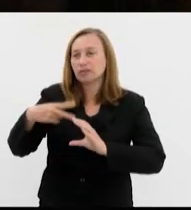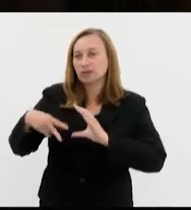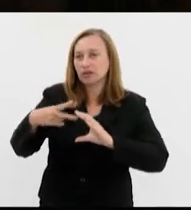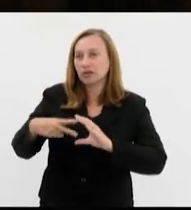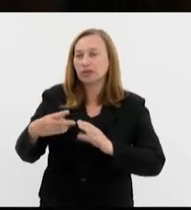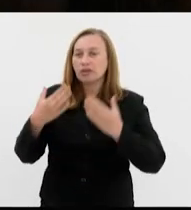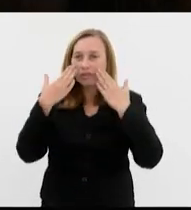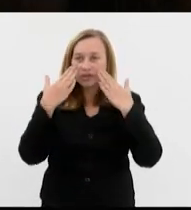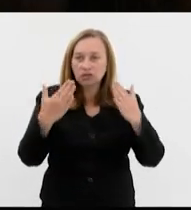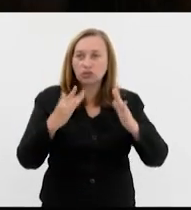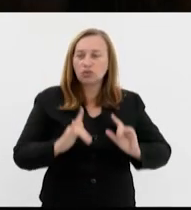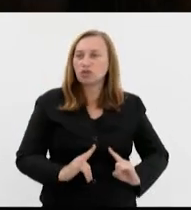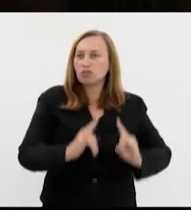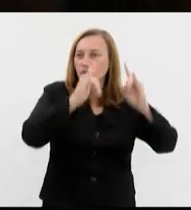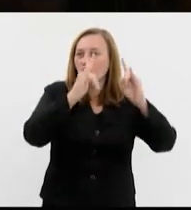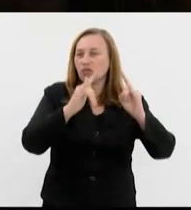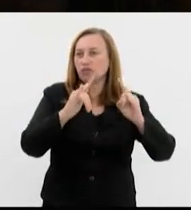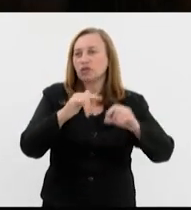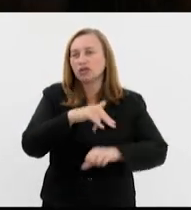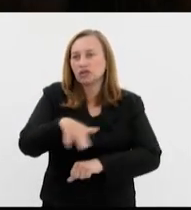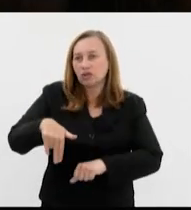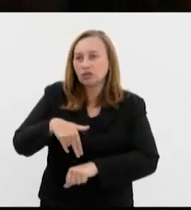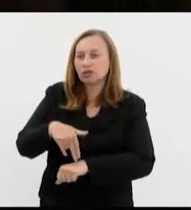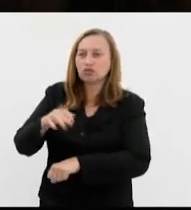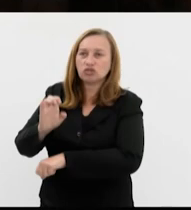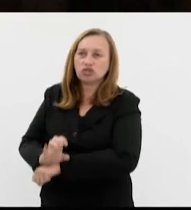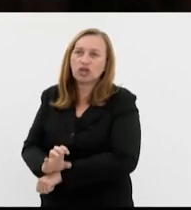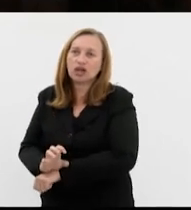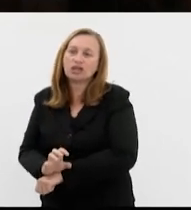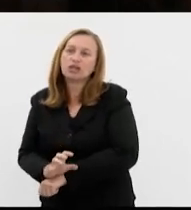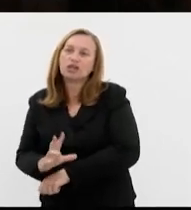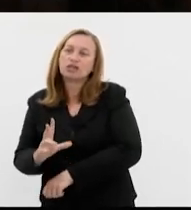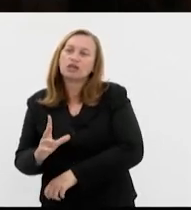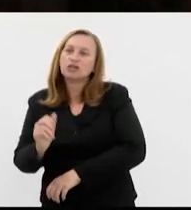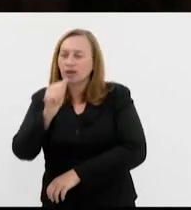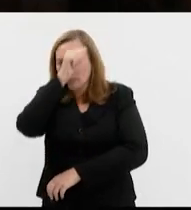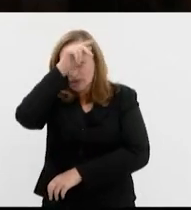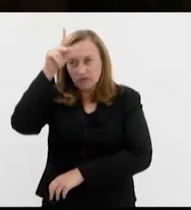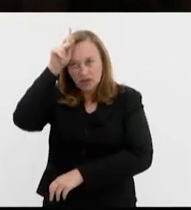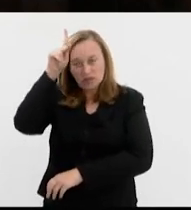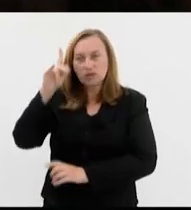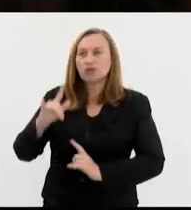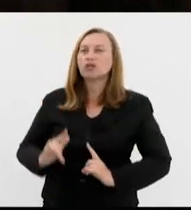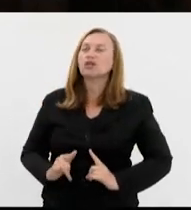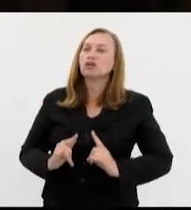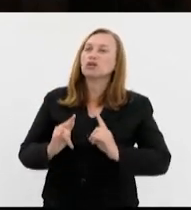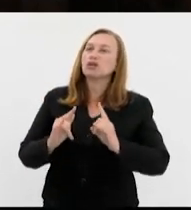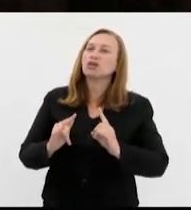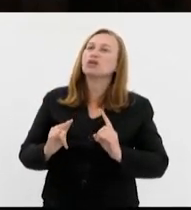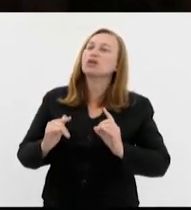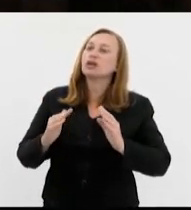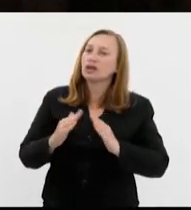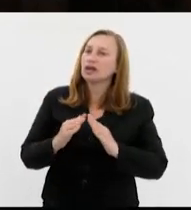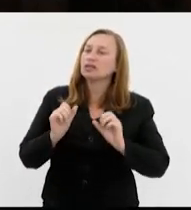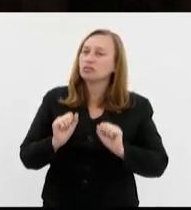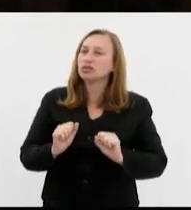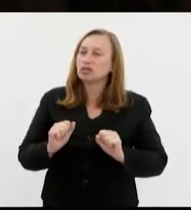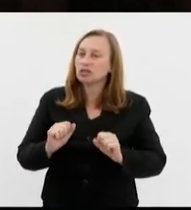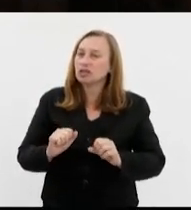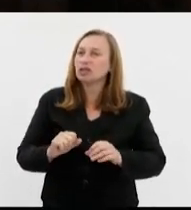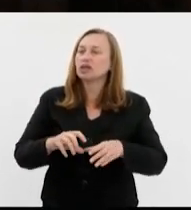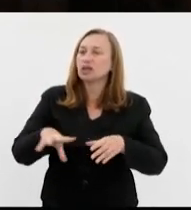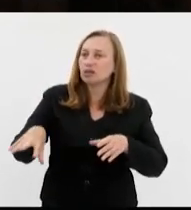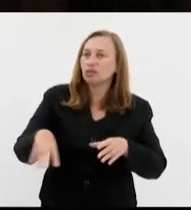de imóveis da União, do Estado, da Prefeitura, imóveis privados que poderiam ir para habitação de interesse social, para